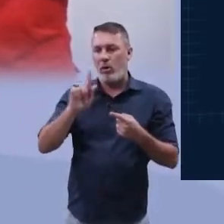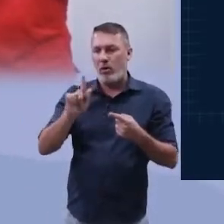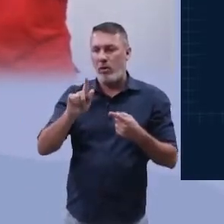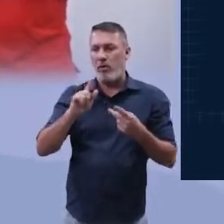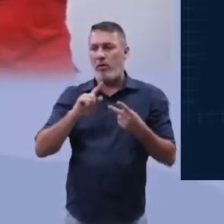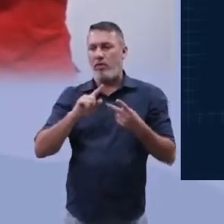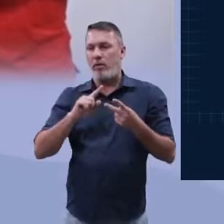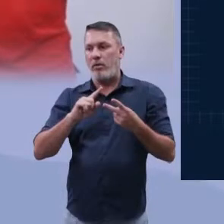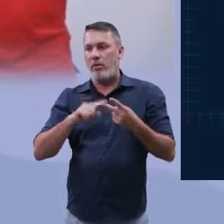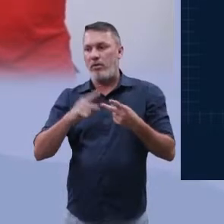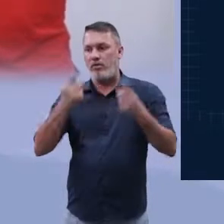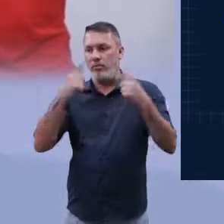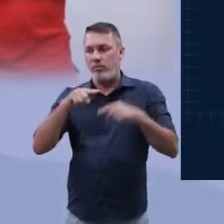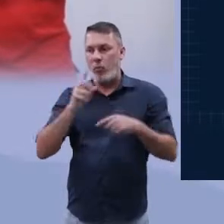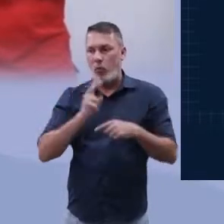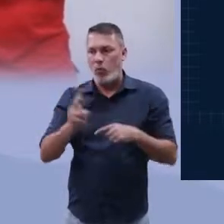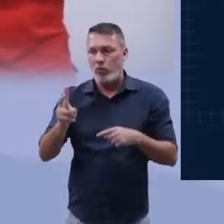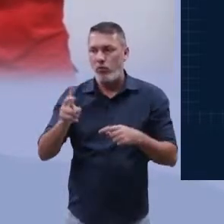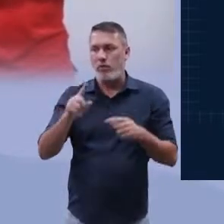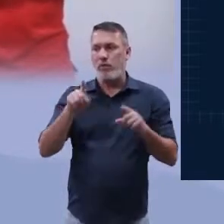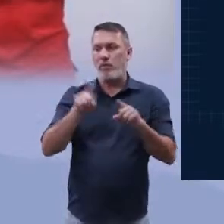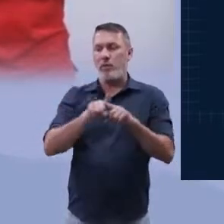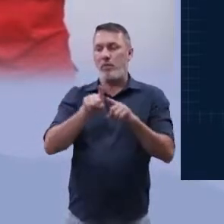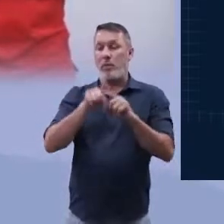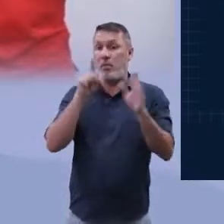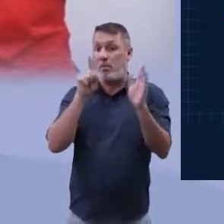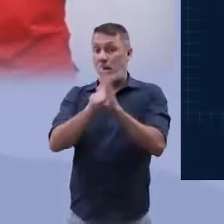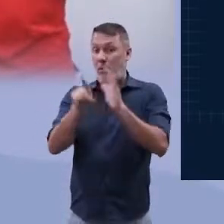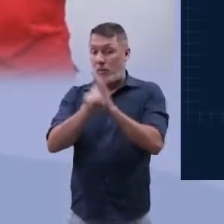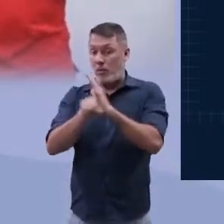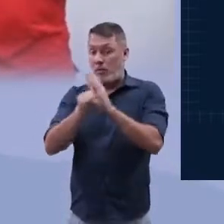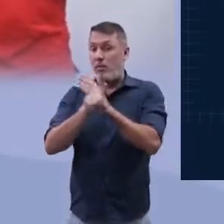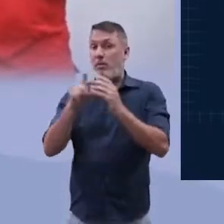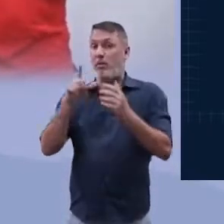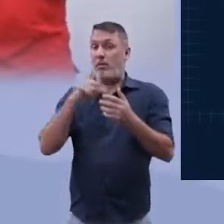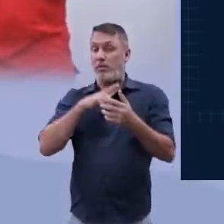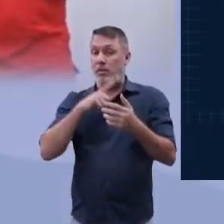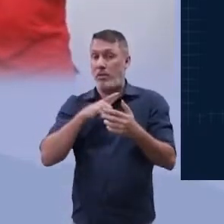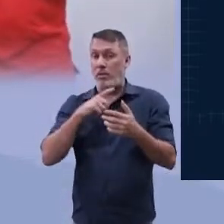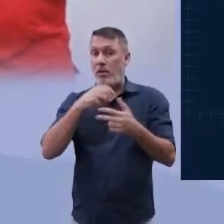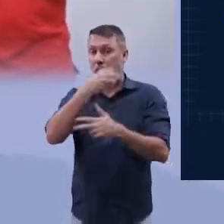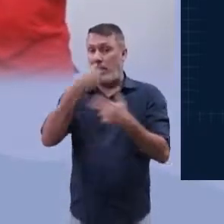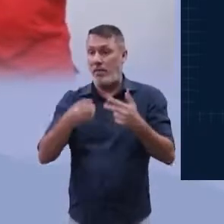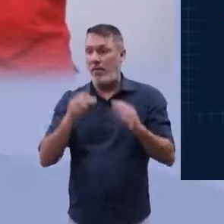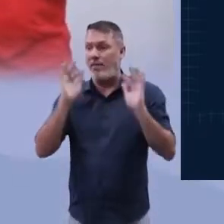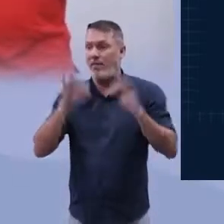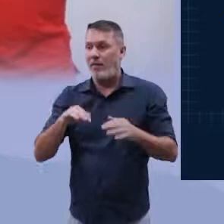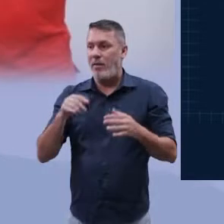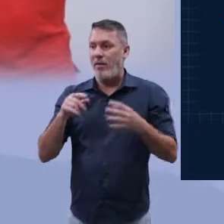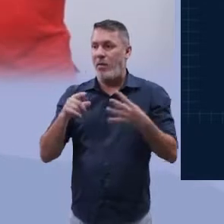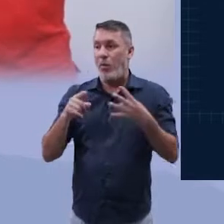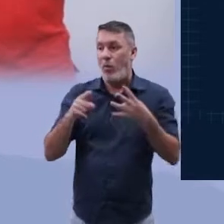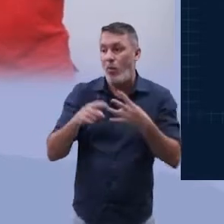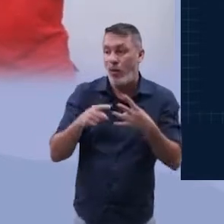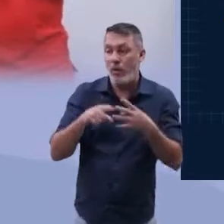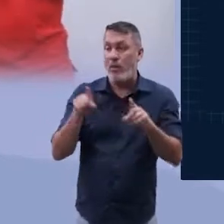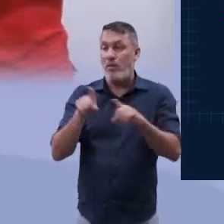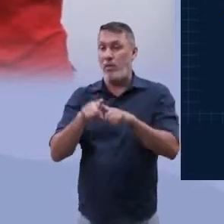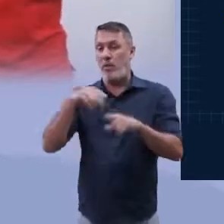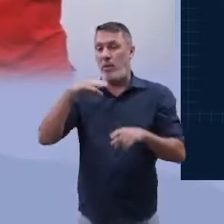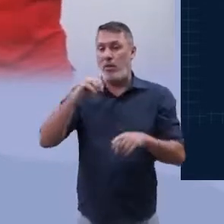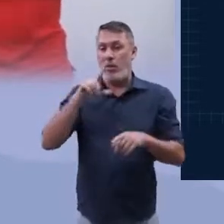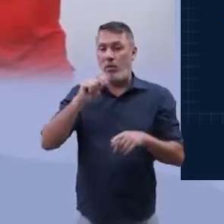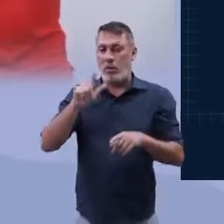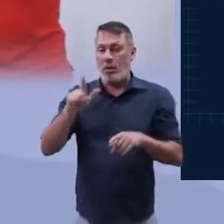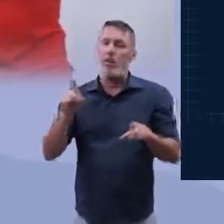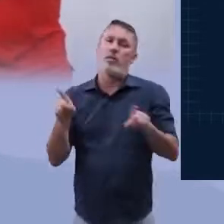temos continuous, verbos modais dessa vez, né? Que dessa vez eles vão fazer parte aí, seria o nosso phrasal verbs da